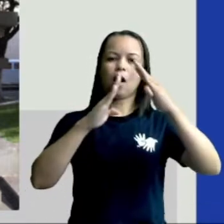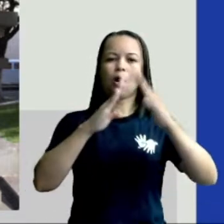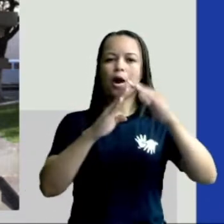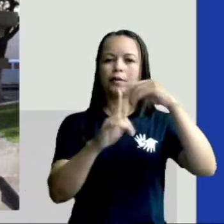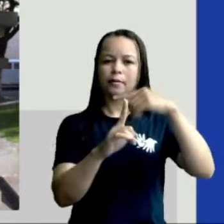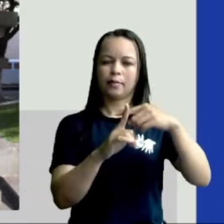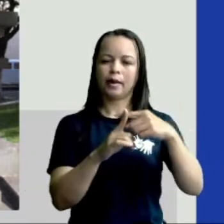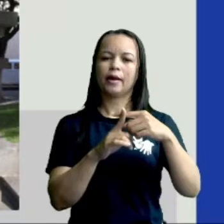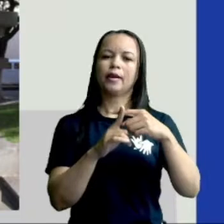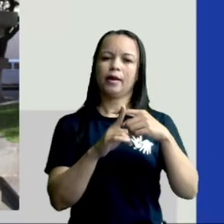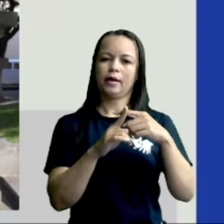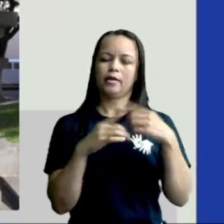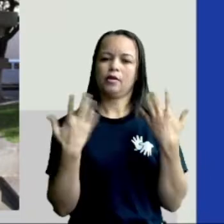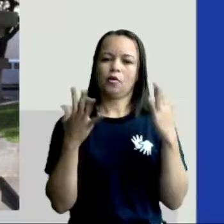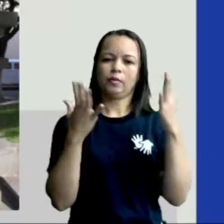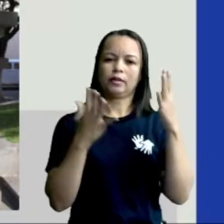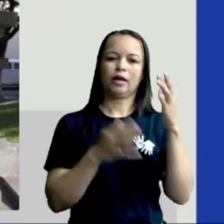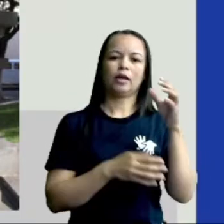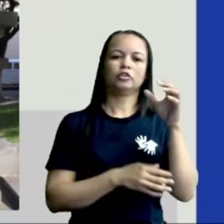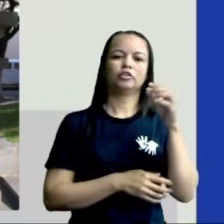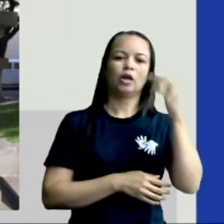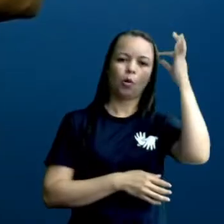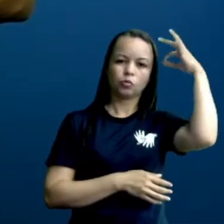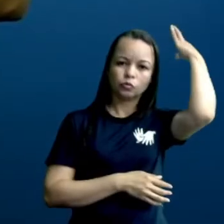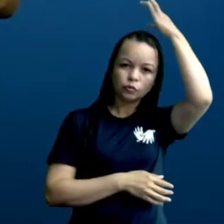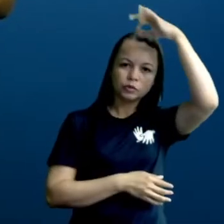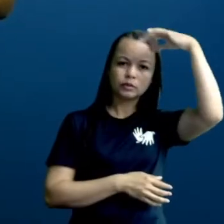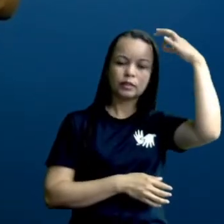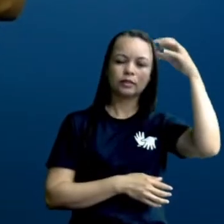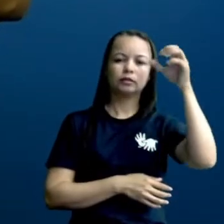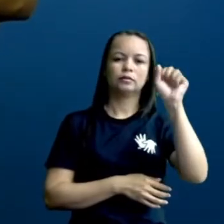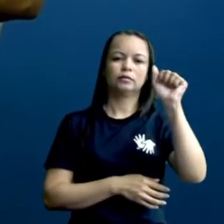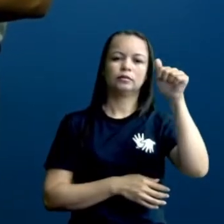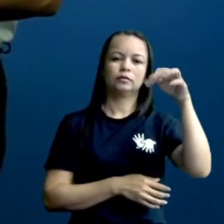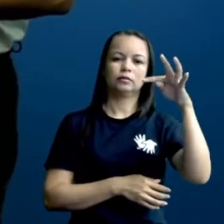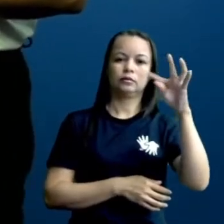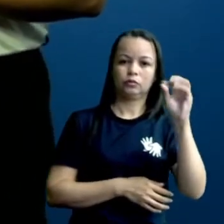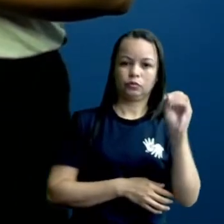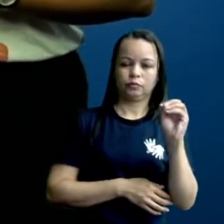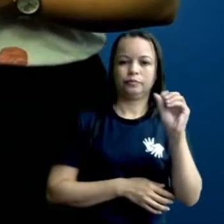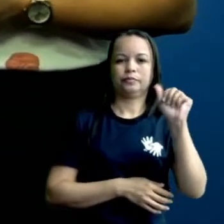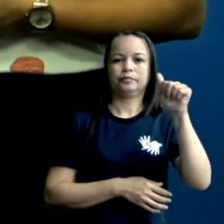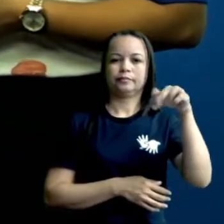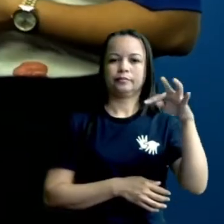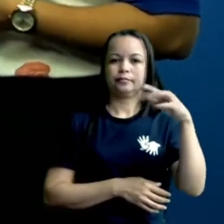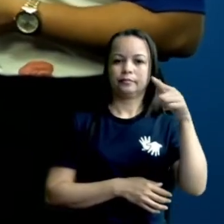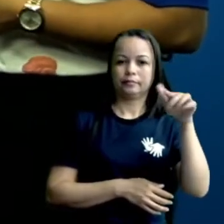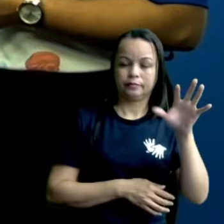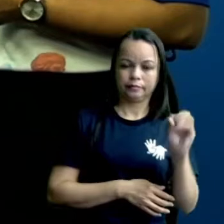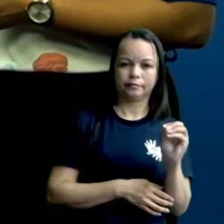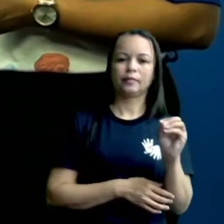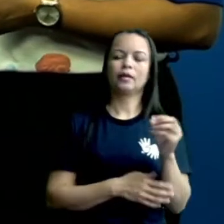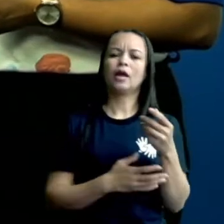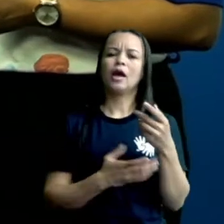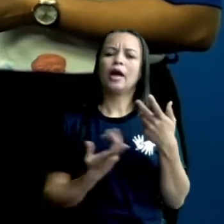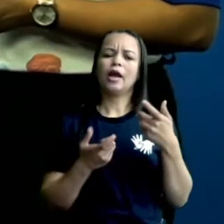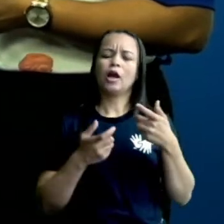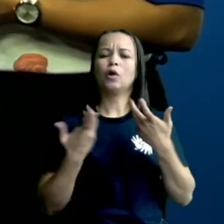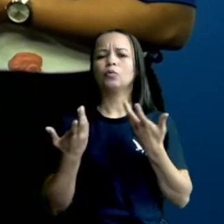olha só, esse nome Santo Antão é uma ilha que fica lá em Portugal, certo?